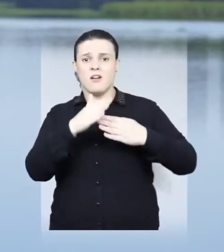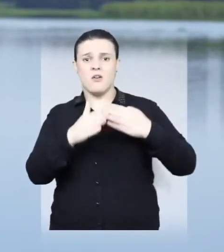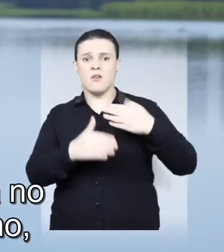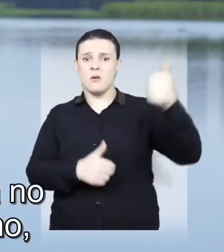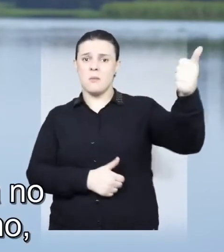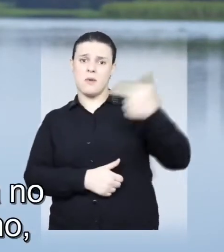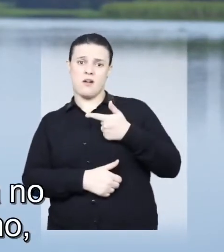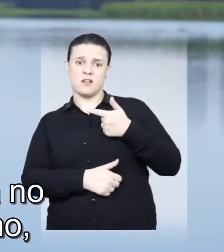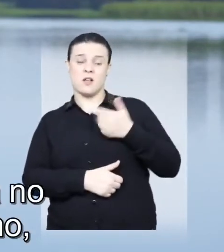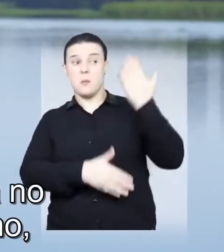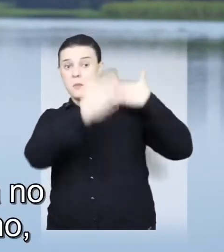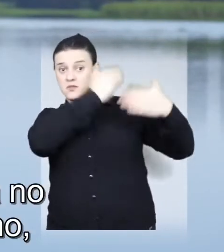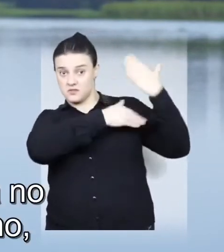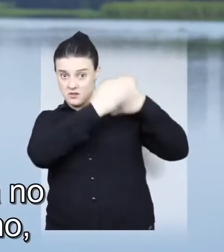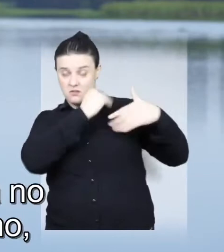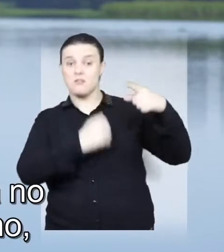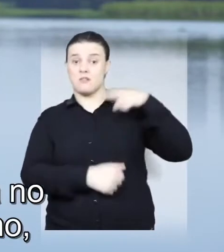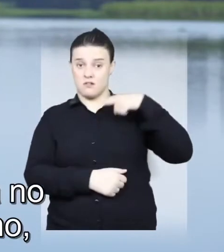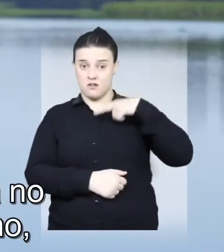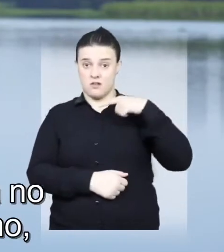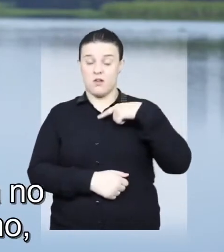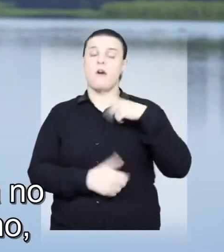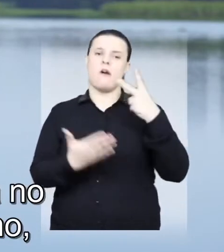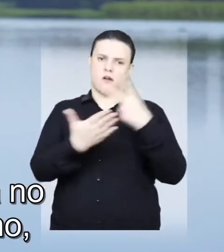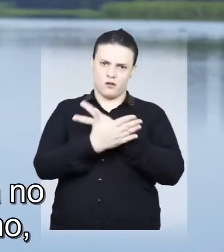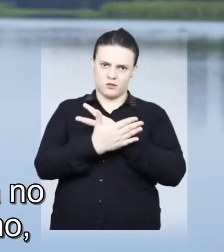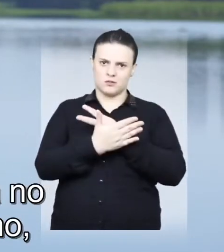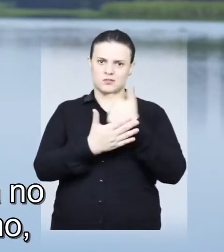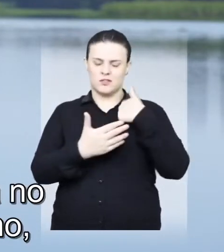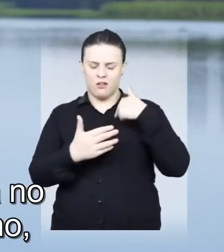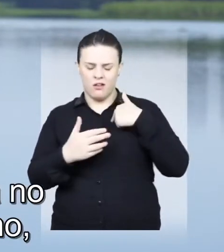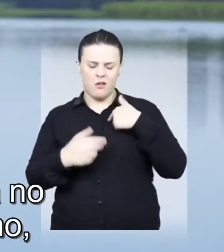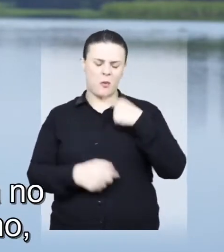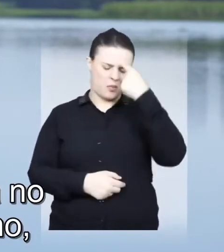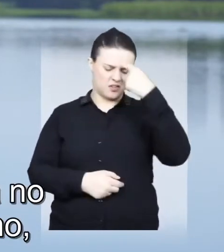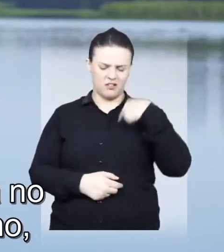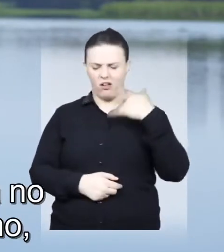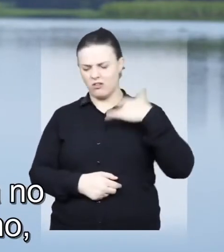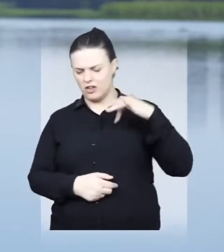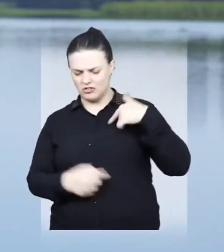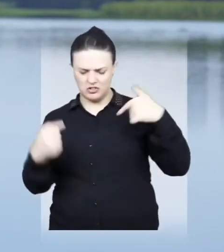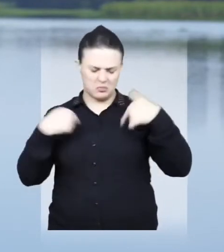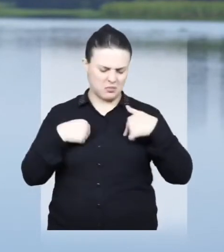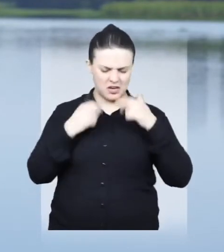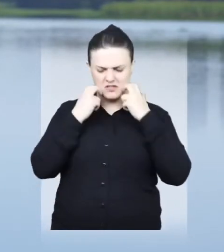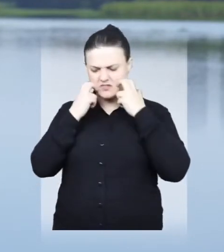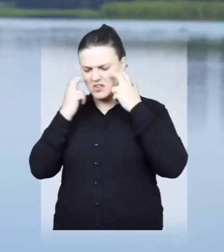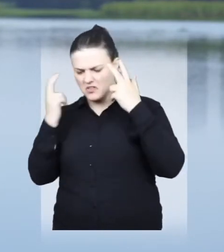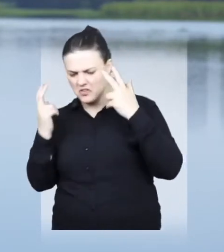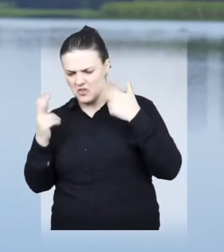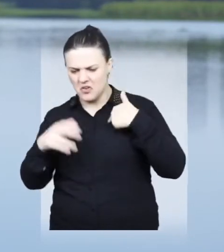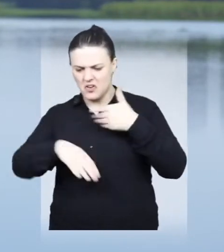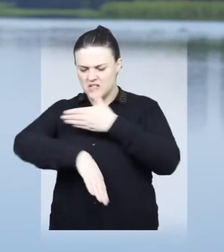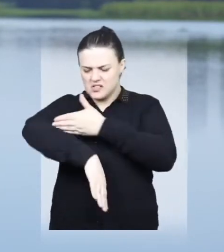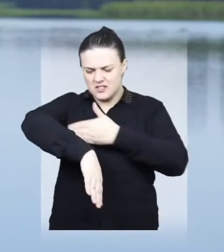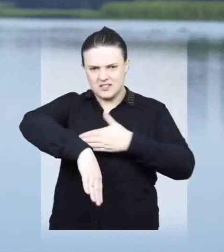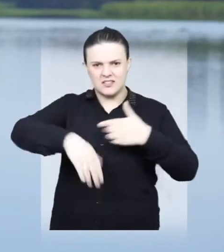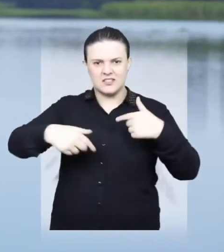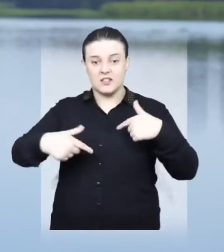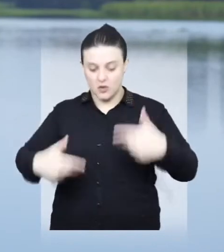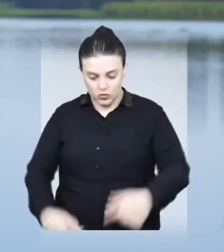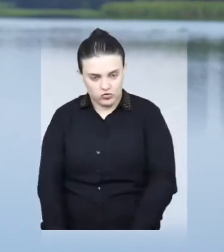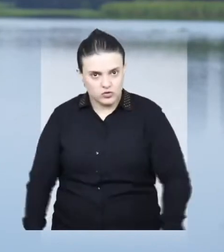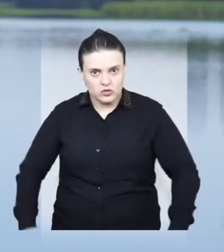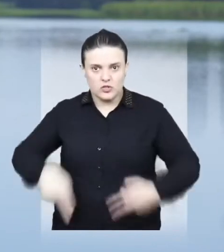eu, na minha época, quando eu tava no meu olhar de vítima comigo mesmo, com vergonha, tinha vergonha das minhas cicatrizes, não